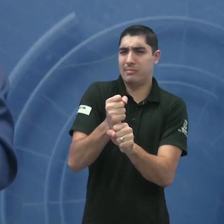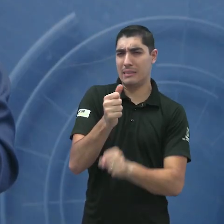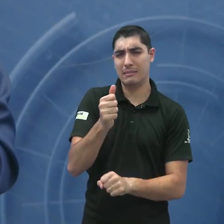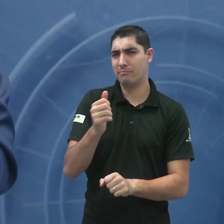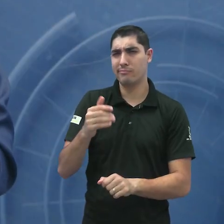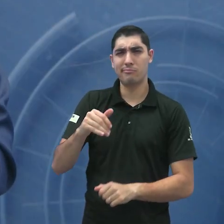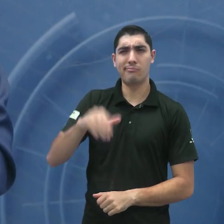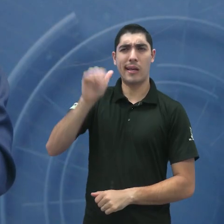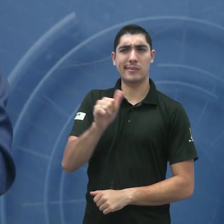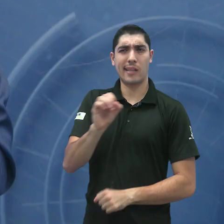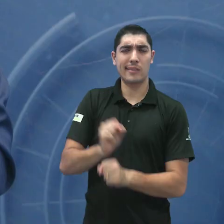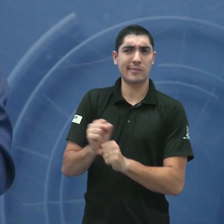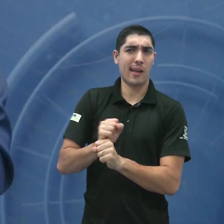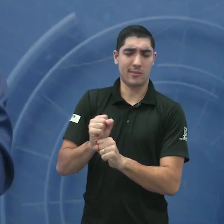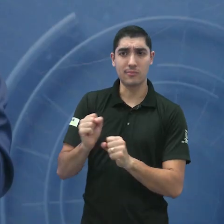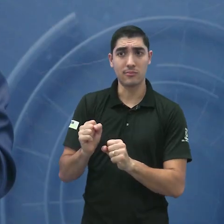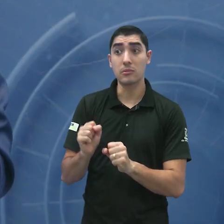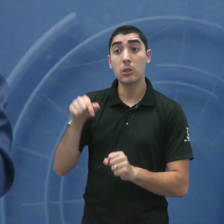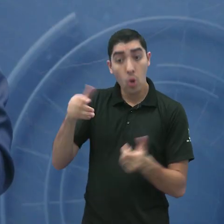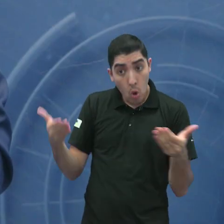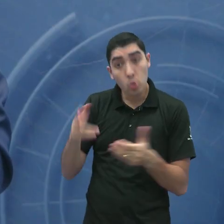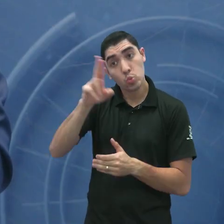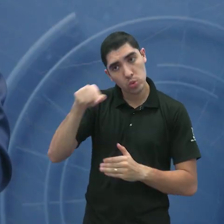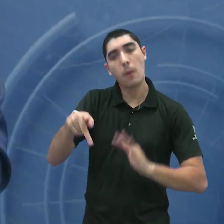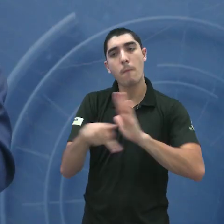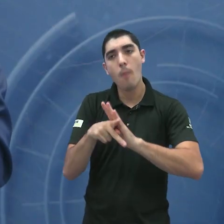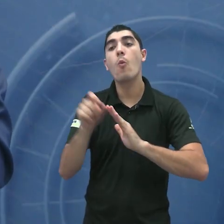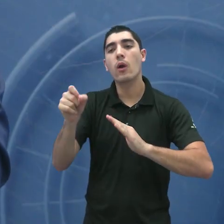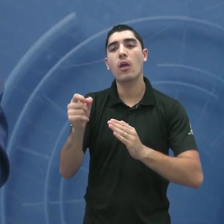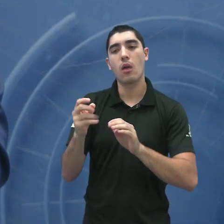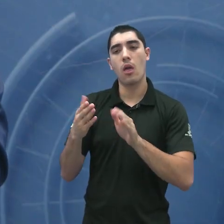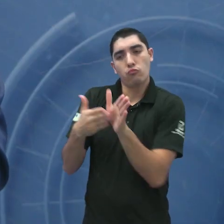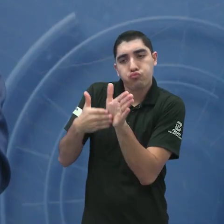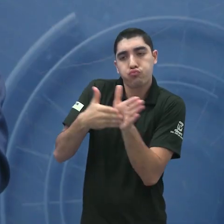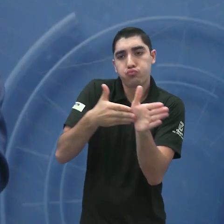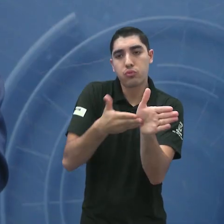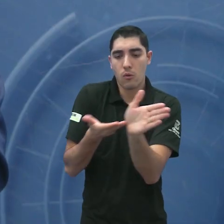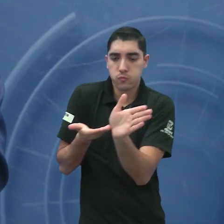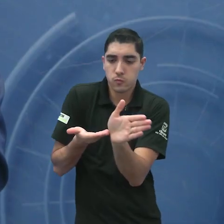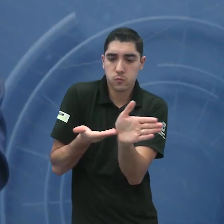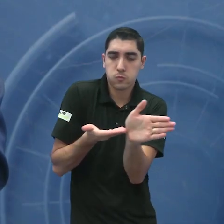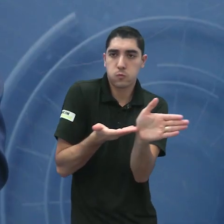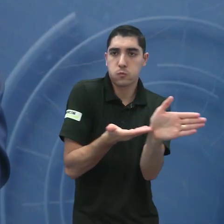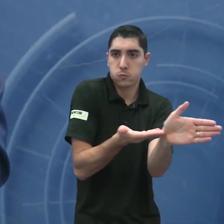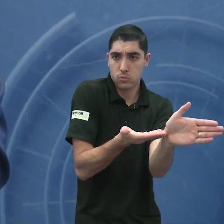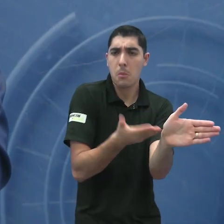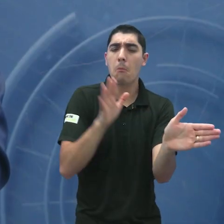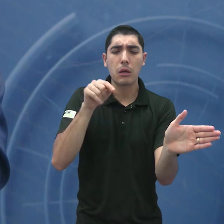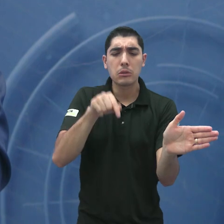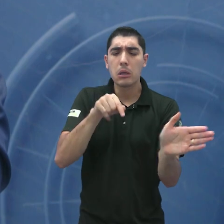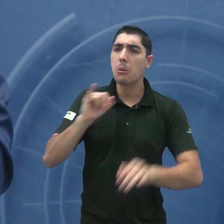é usada apenas para o transporte de cargas. Para a gente entender, né, a importância dessa ferrovia